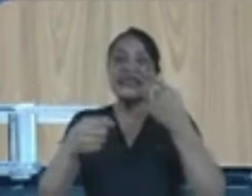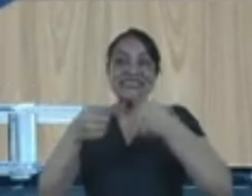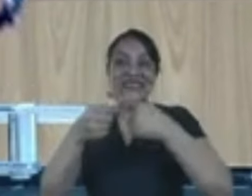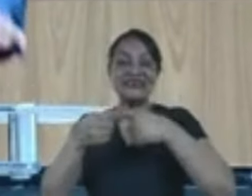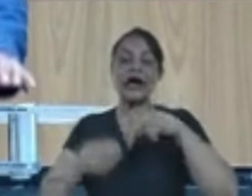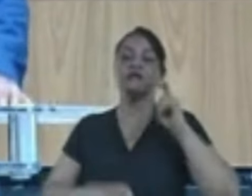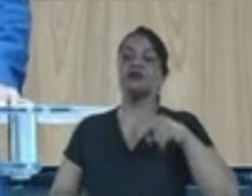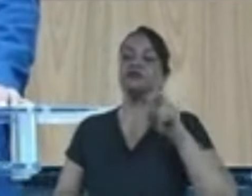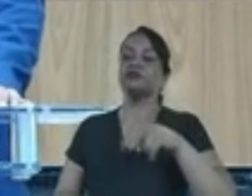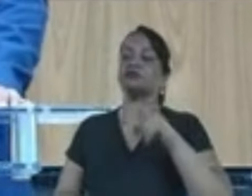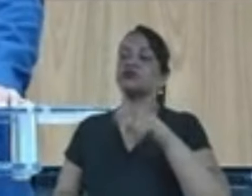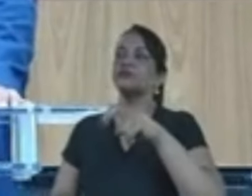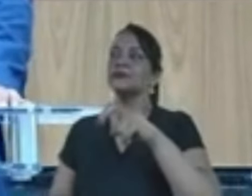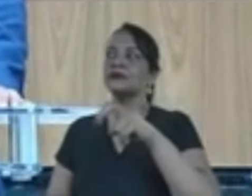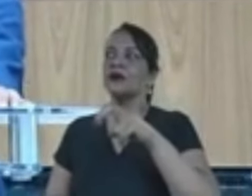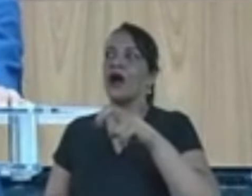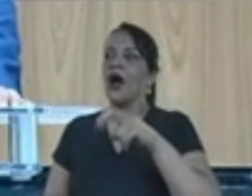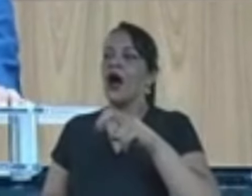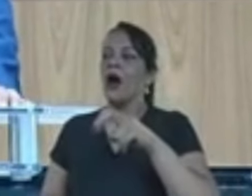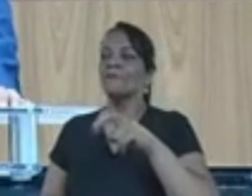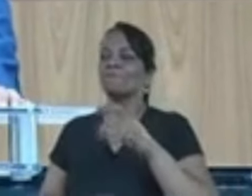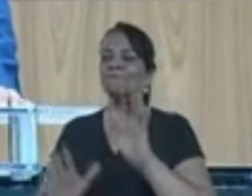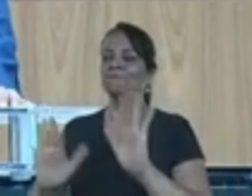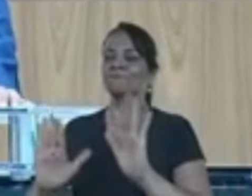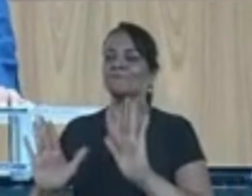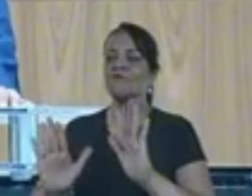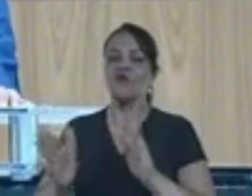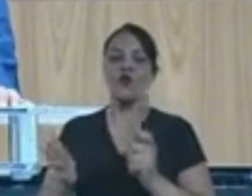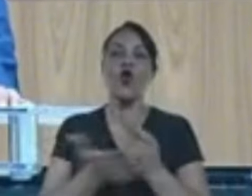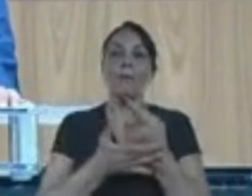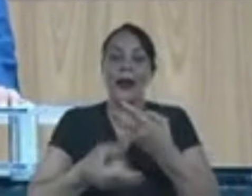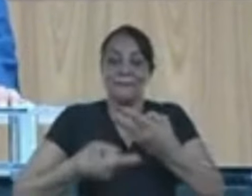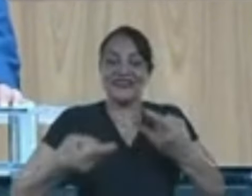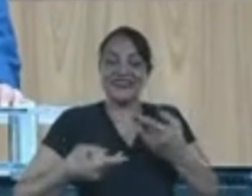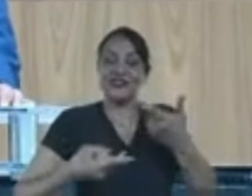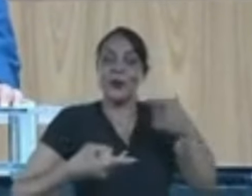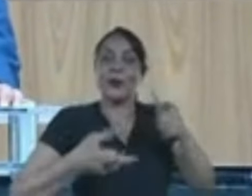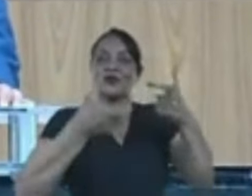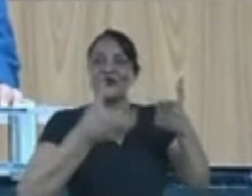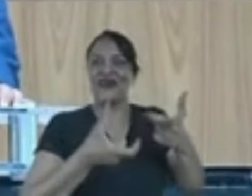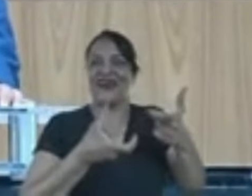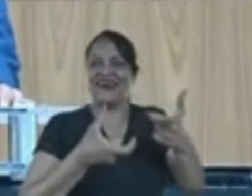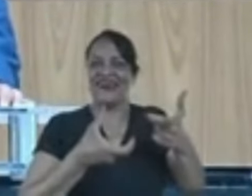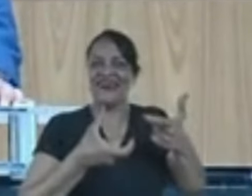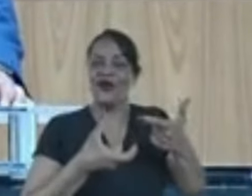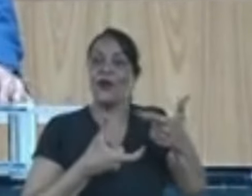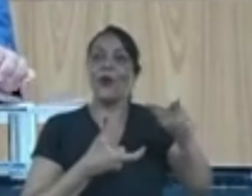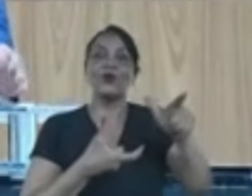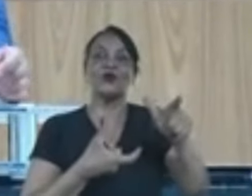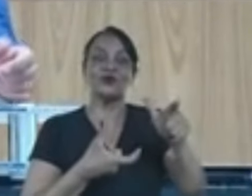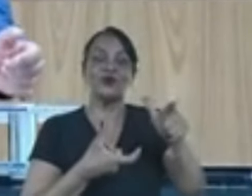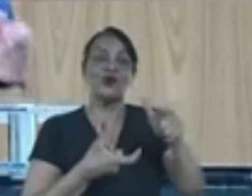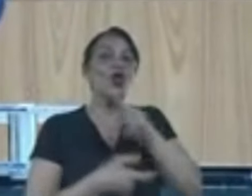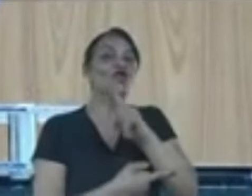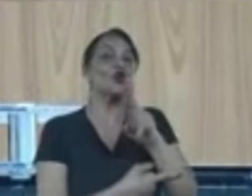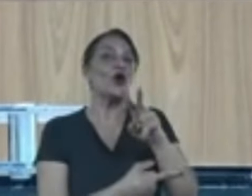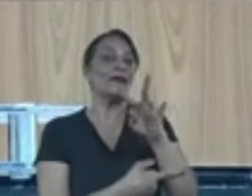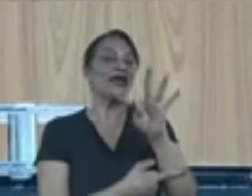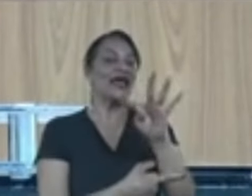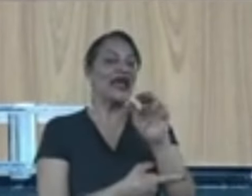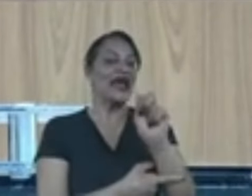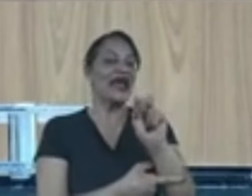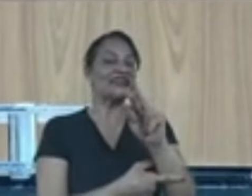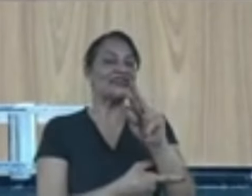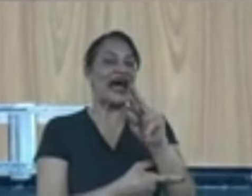vou comprar uma passagem para outro lado. Ele pegou e comprou uma passagem para Tarsis. Tarsis ficava